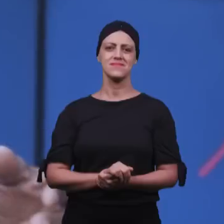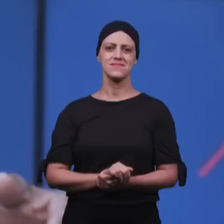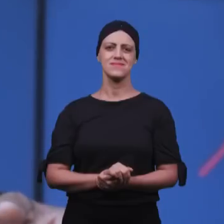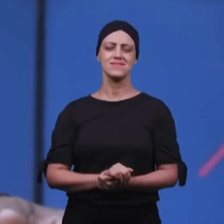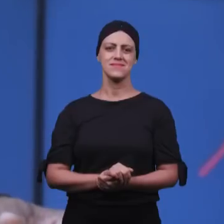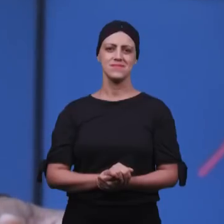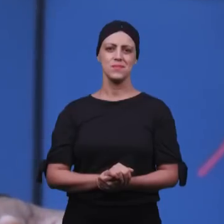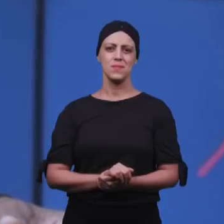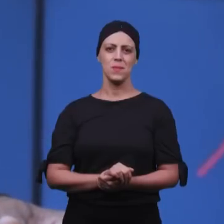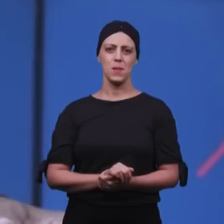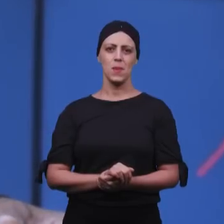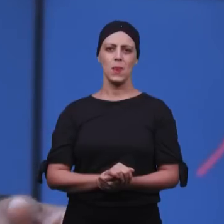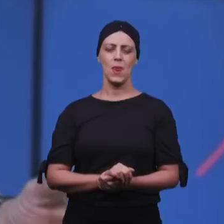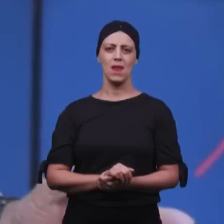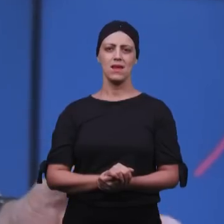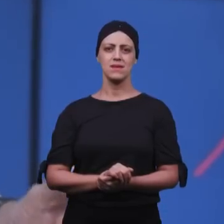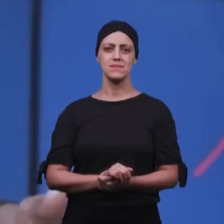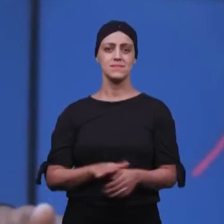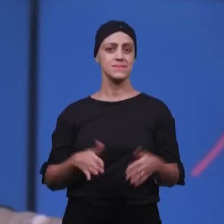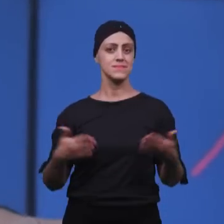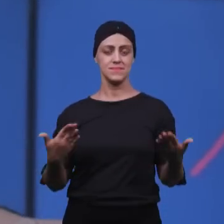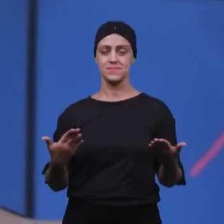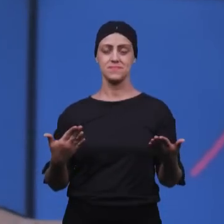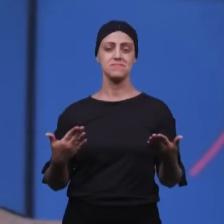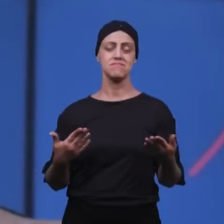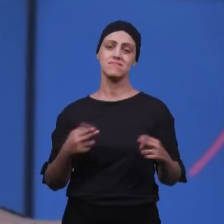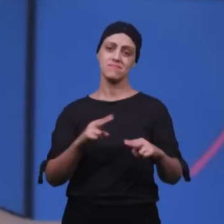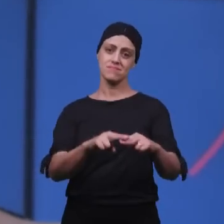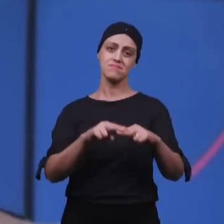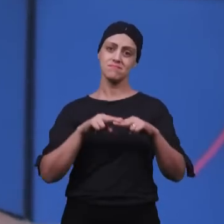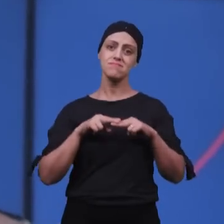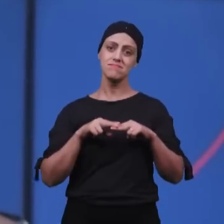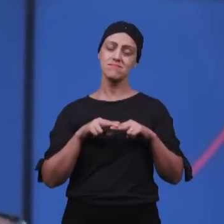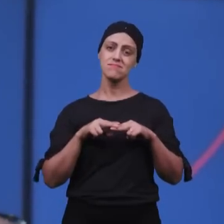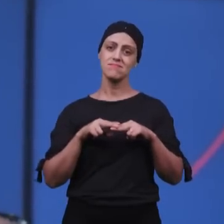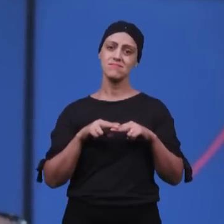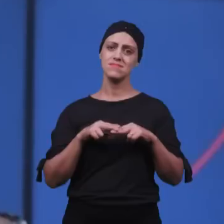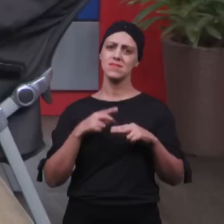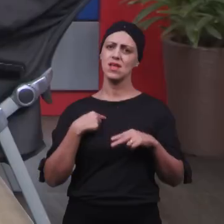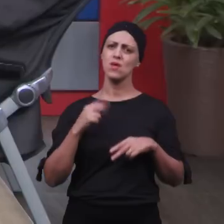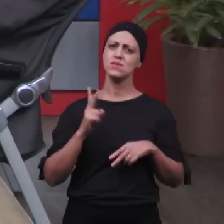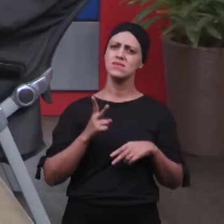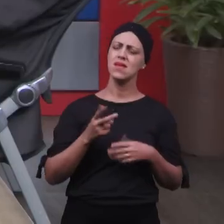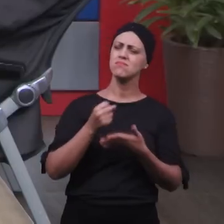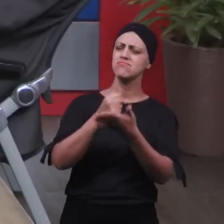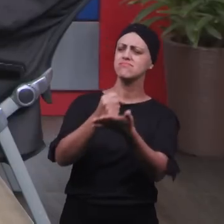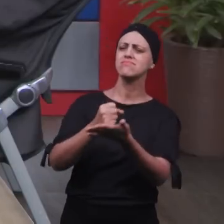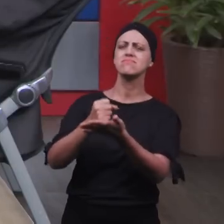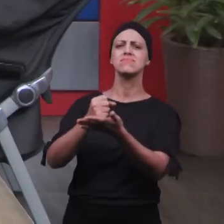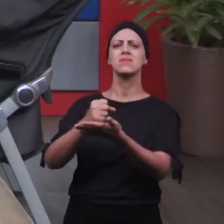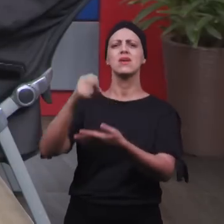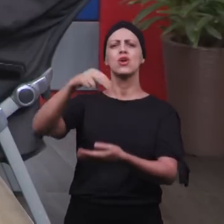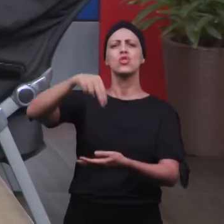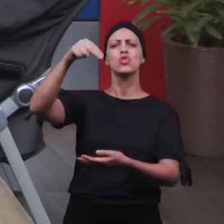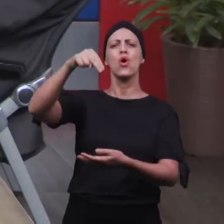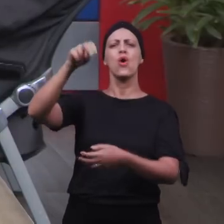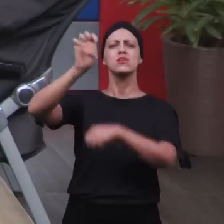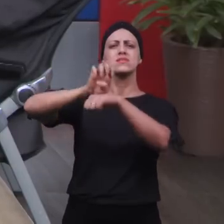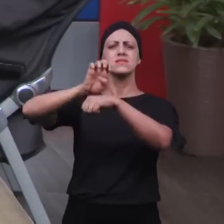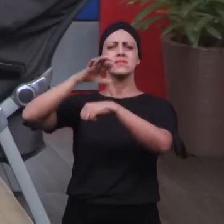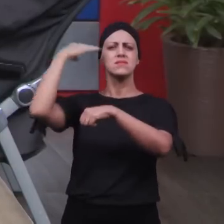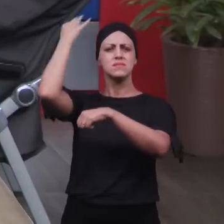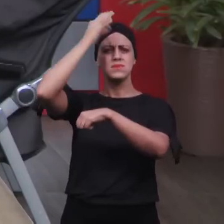função dessa minha assistência pelo norte do estado, Colatina, Novo Brasil,